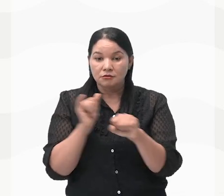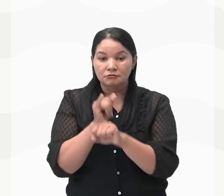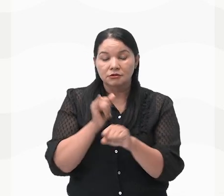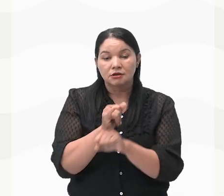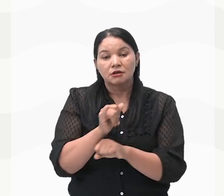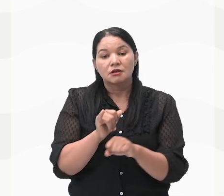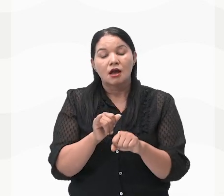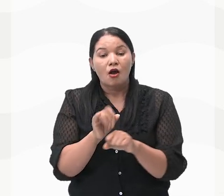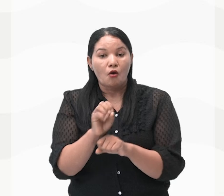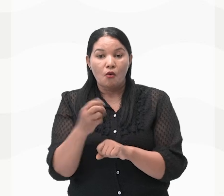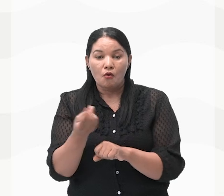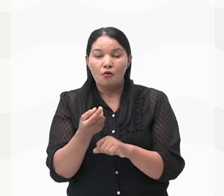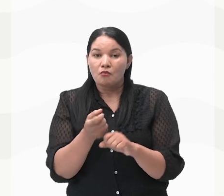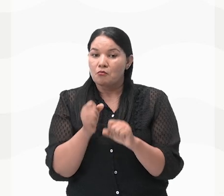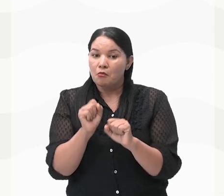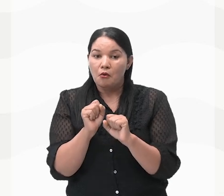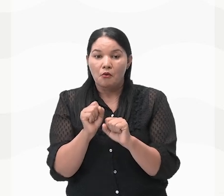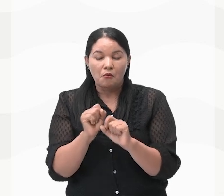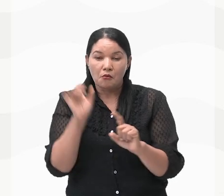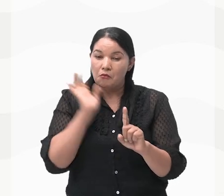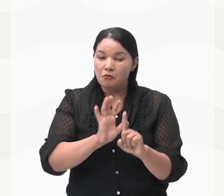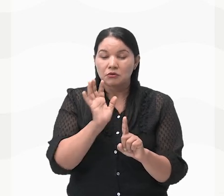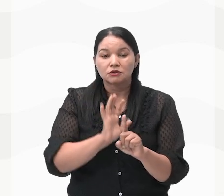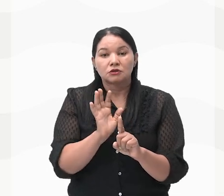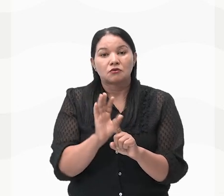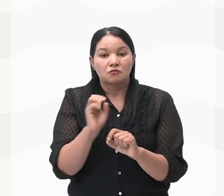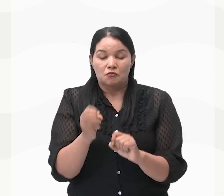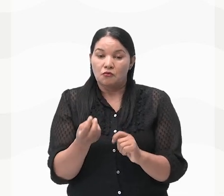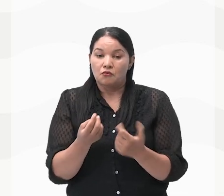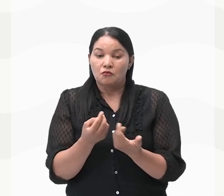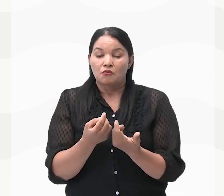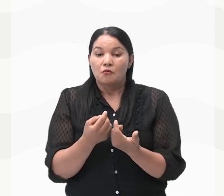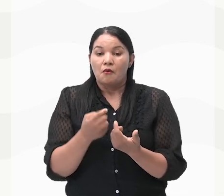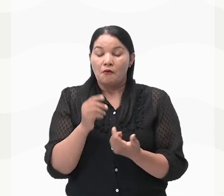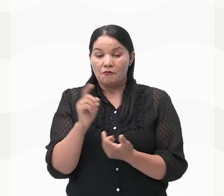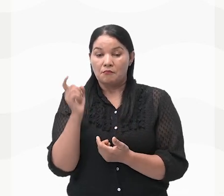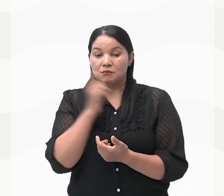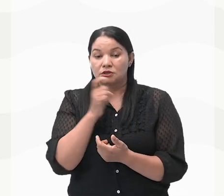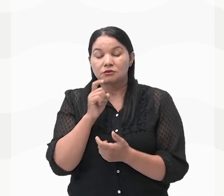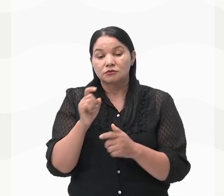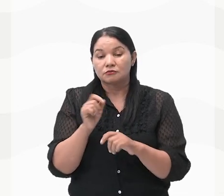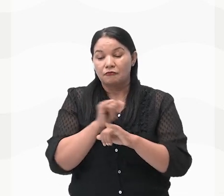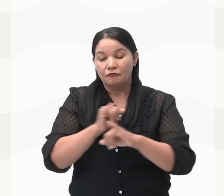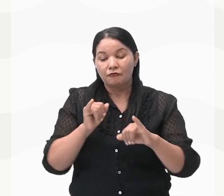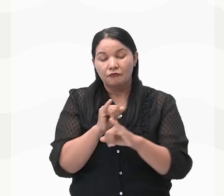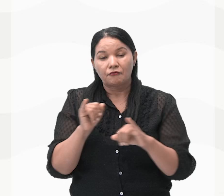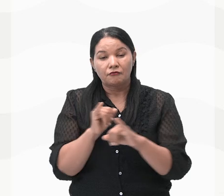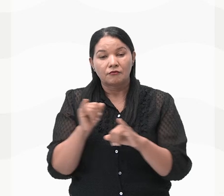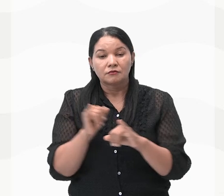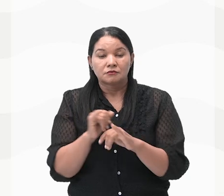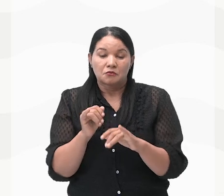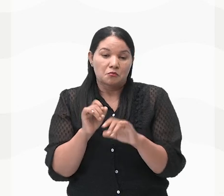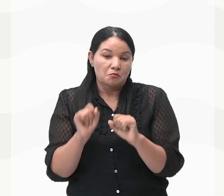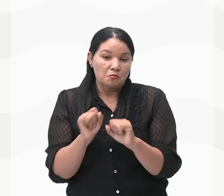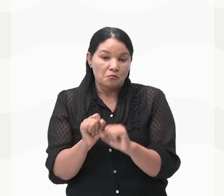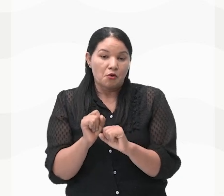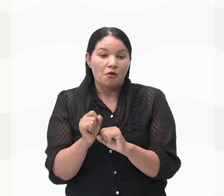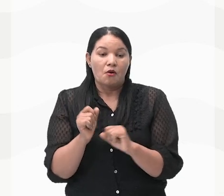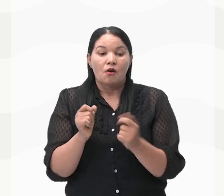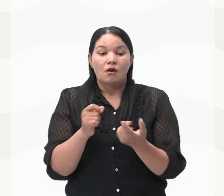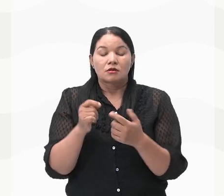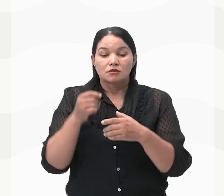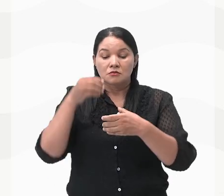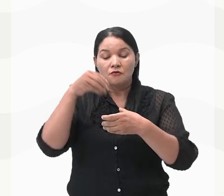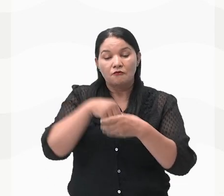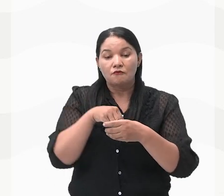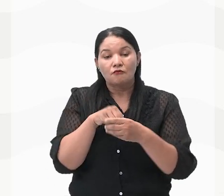complexa poderia ter em eleições, saúde pública ou reputações pessoais. Por isso, é